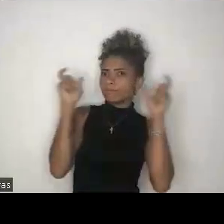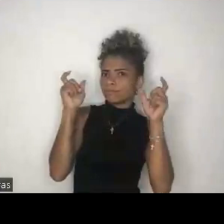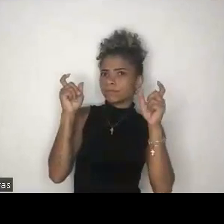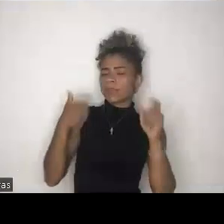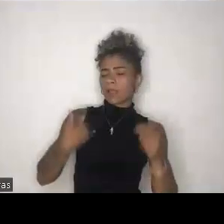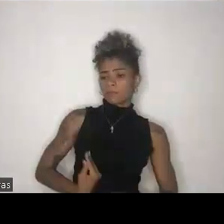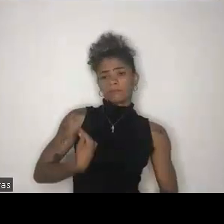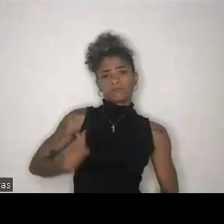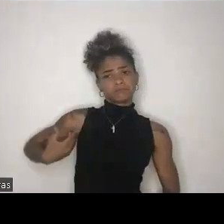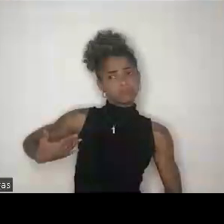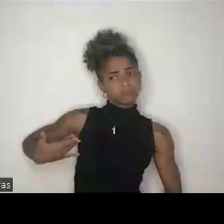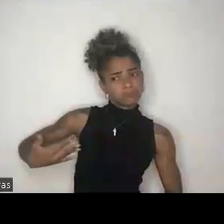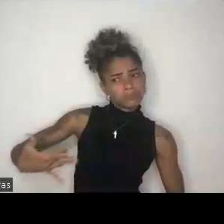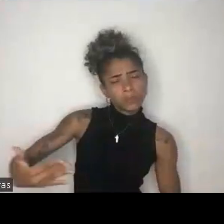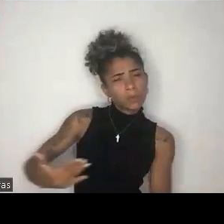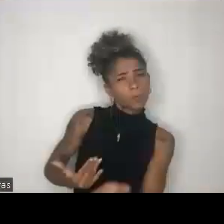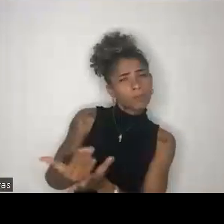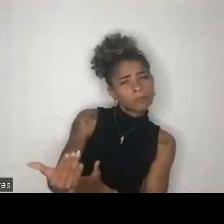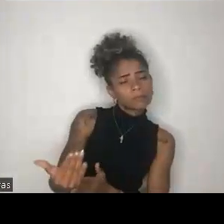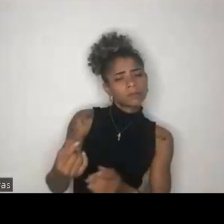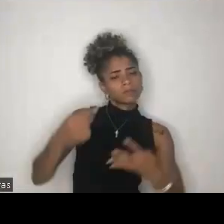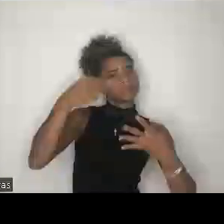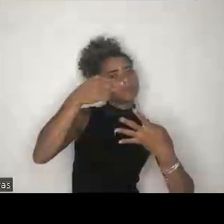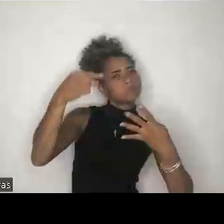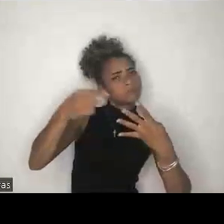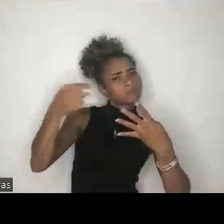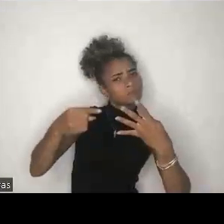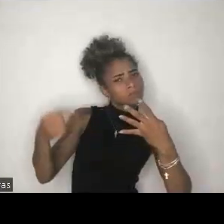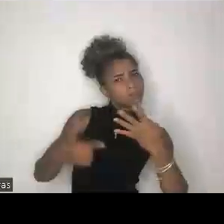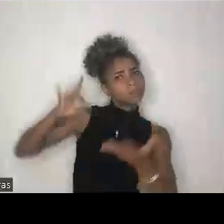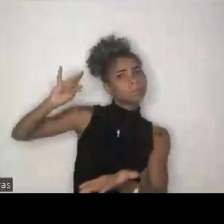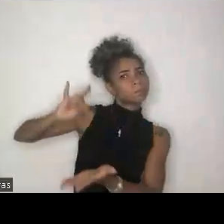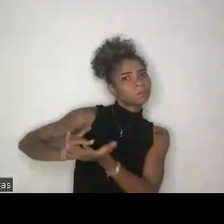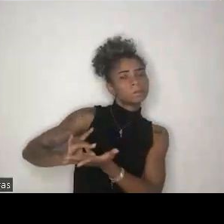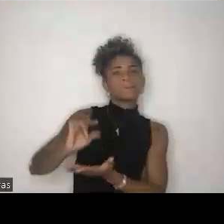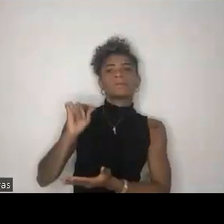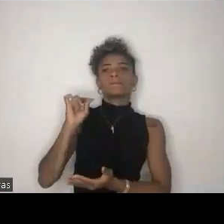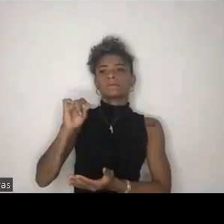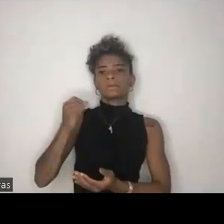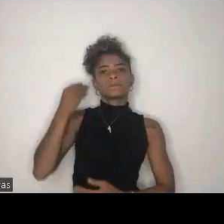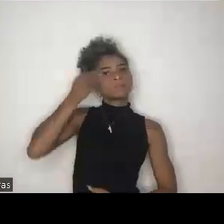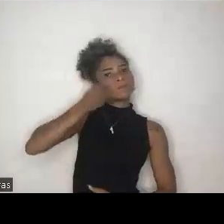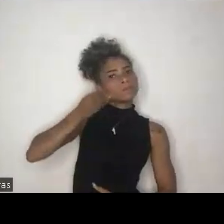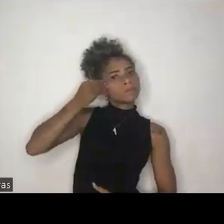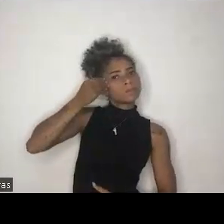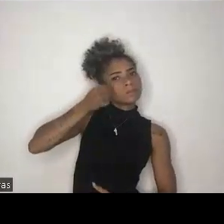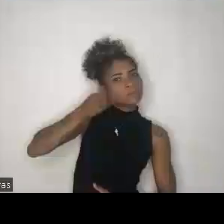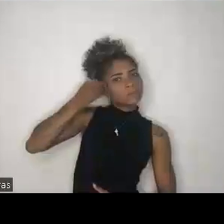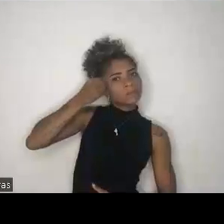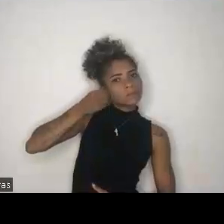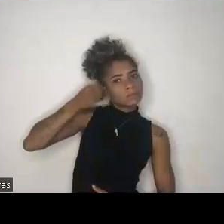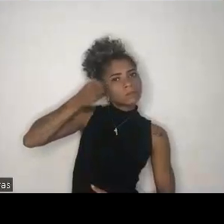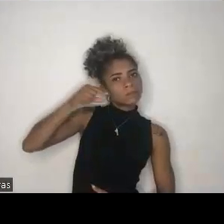da minha vida eu queria iniciar por elas assim o fato de que as experiências vividas na realidade